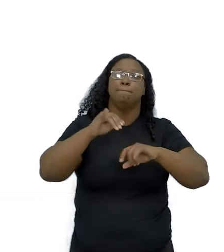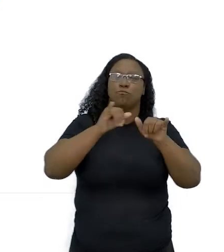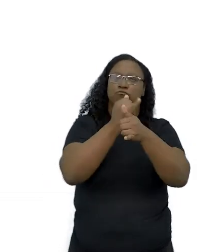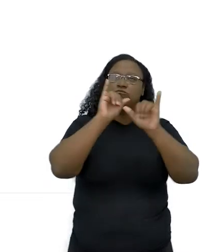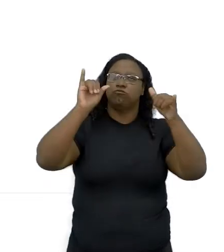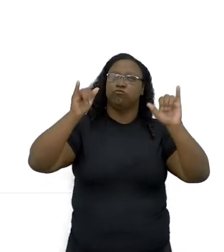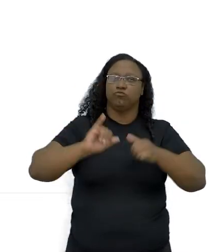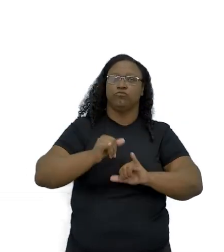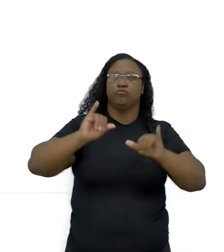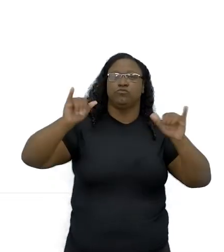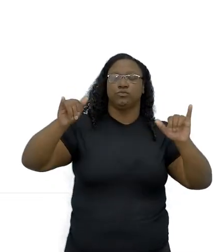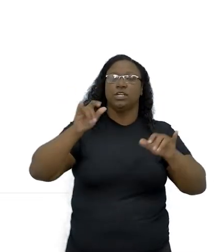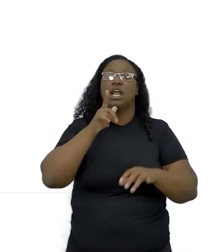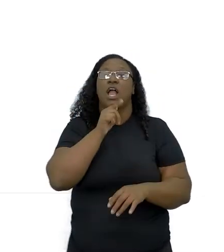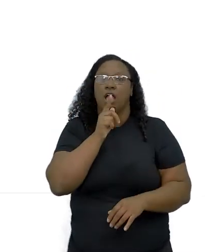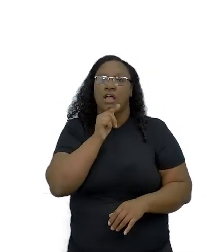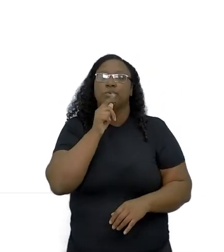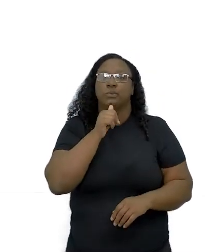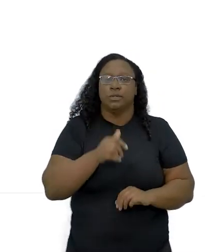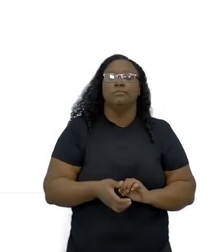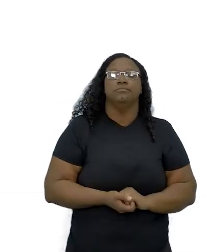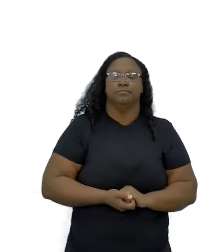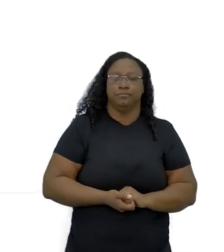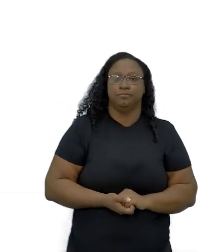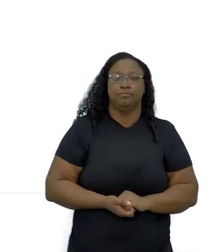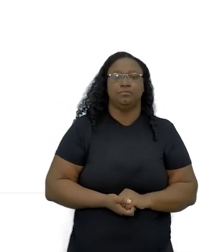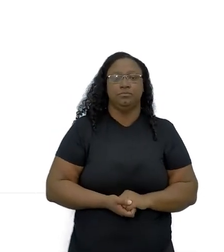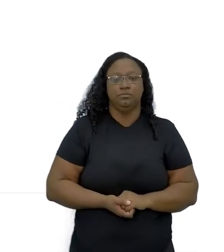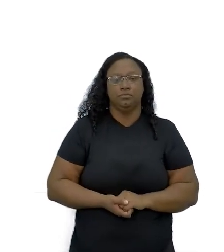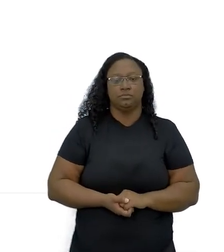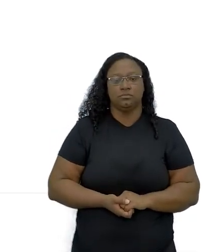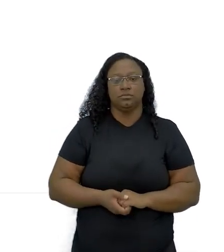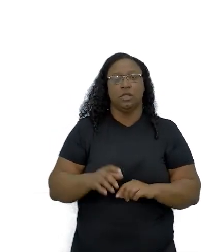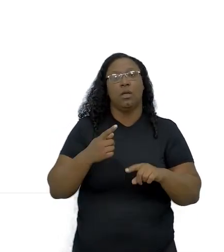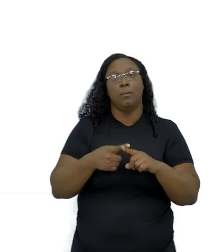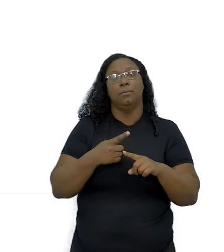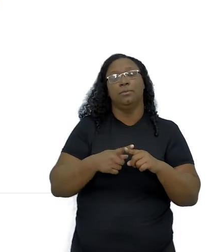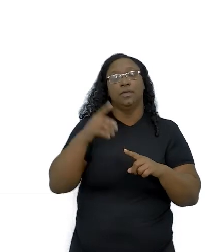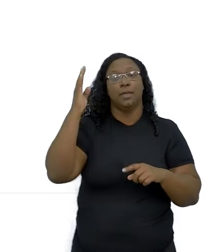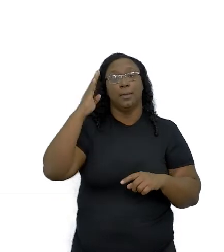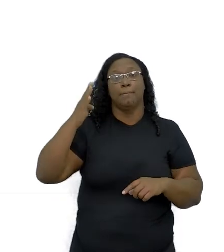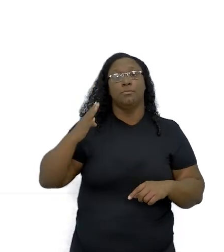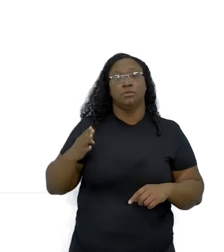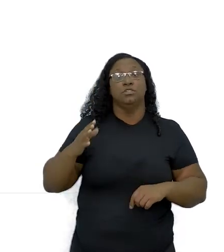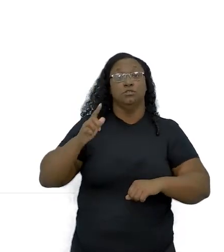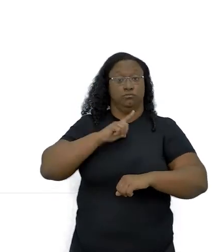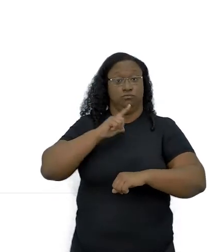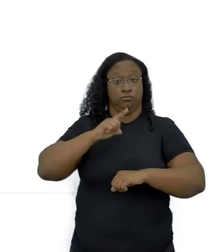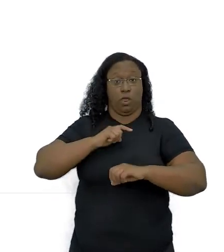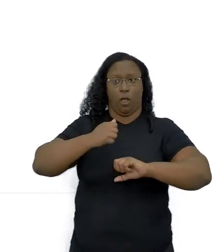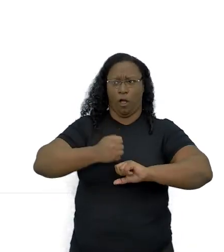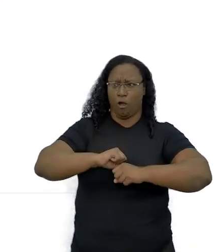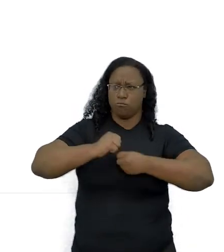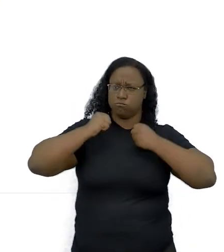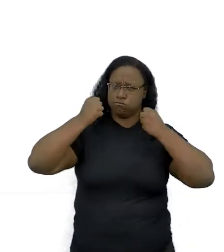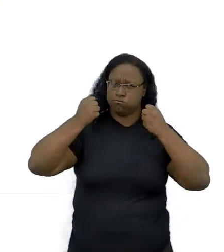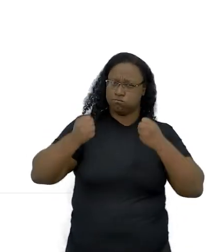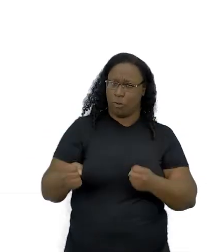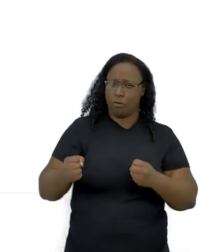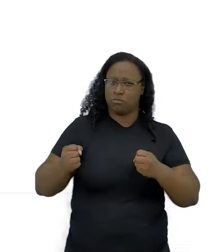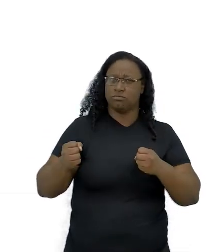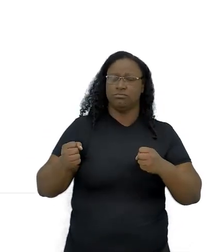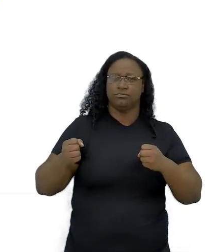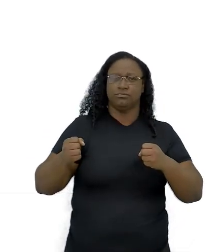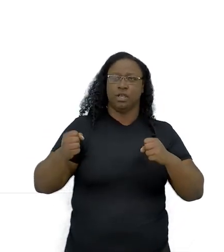meio de hidrelétricas, né? Porque o Brasil tem uma propensão, tem uma potencialidade, nós temos um